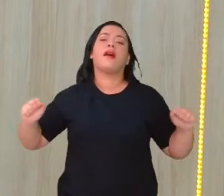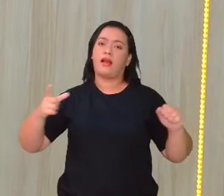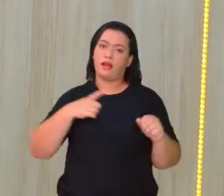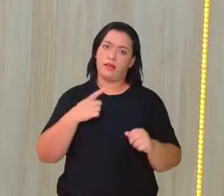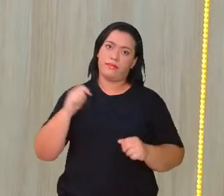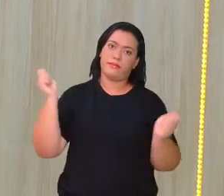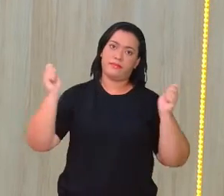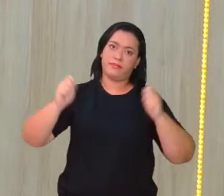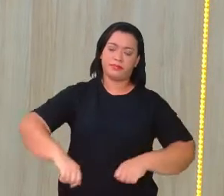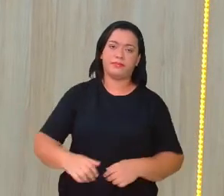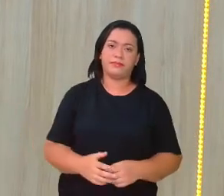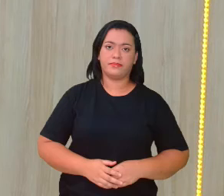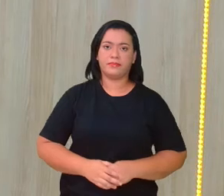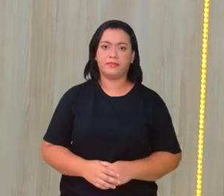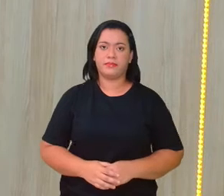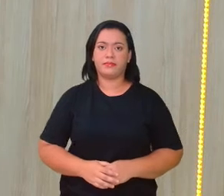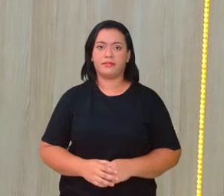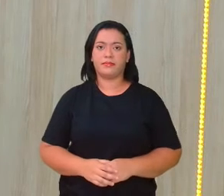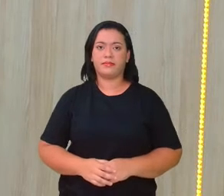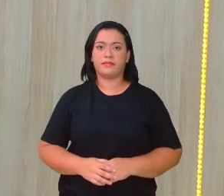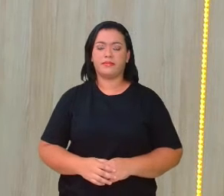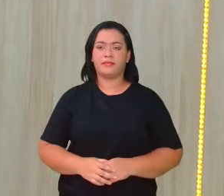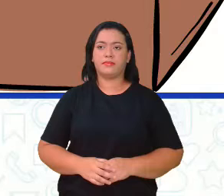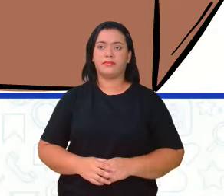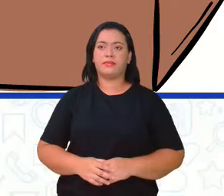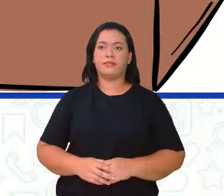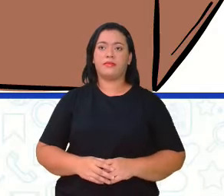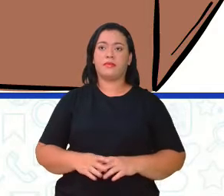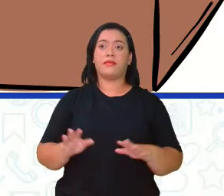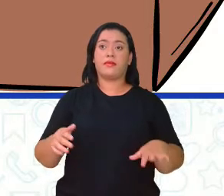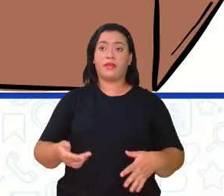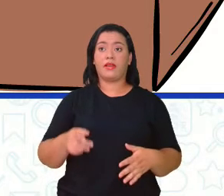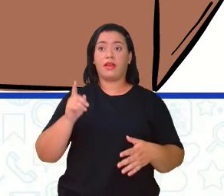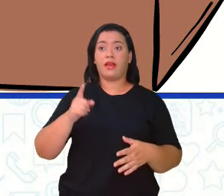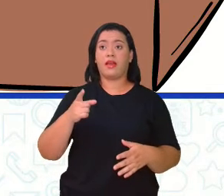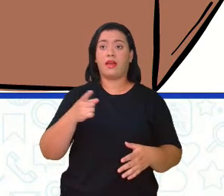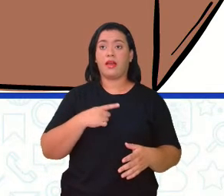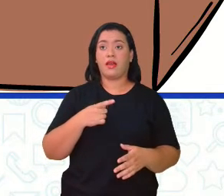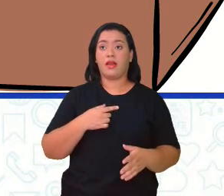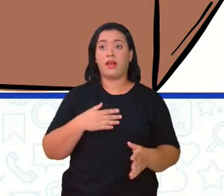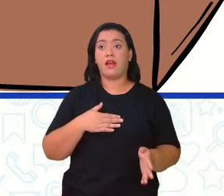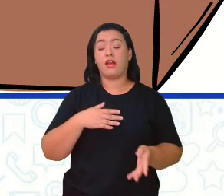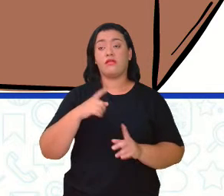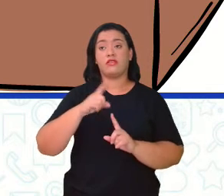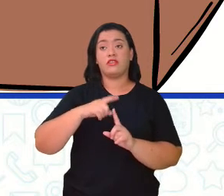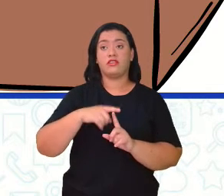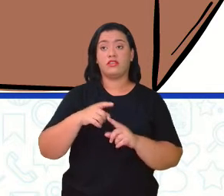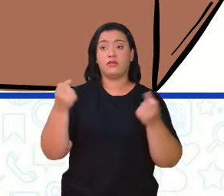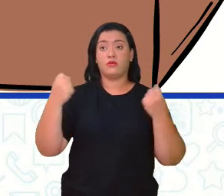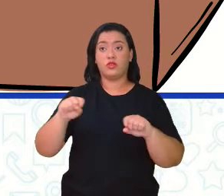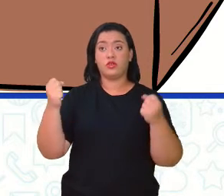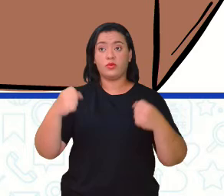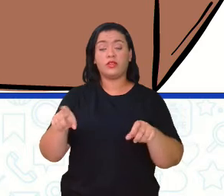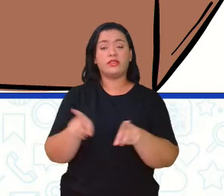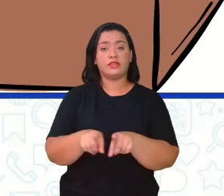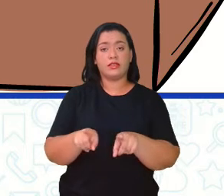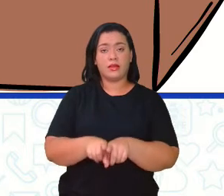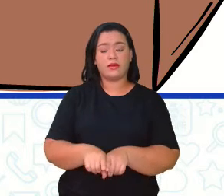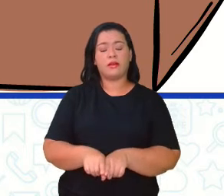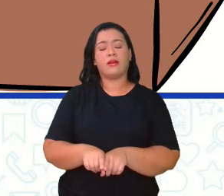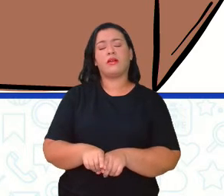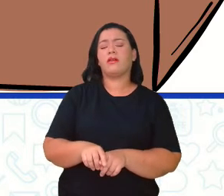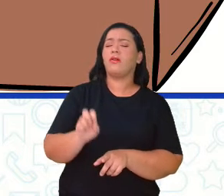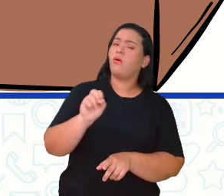o meu corpo, tá certo? Então, aí, ó, é uma modalidade esportiva e que a gente também viu que pode ser